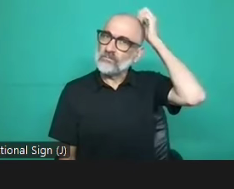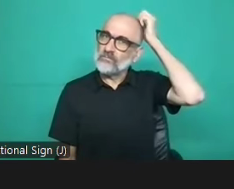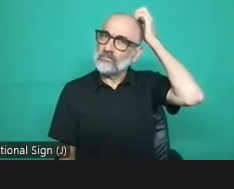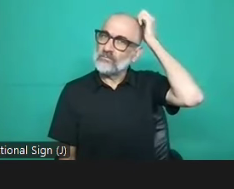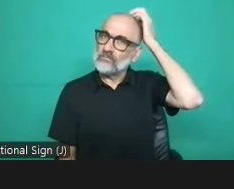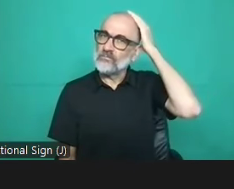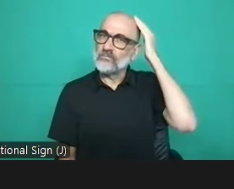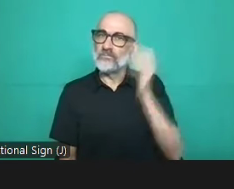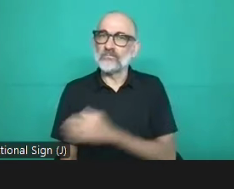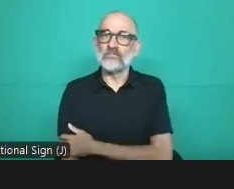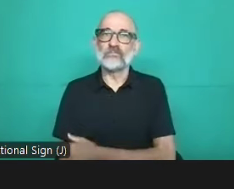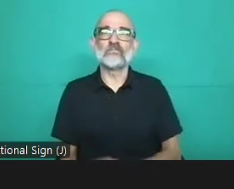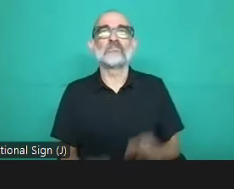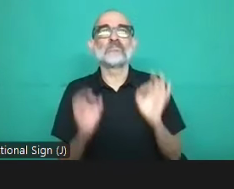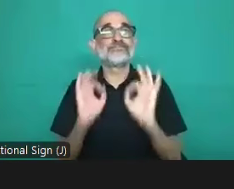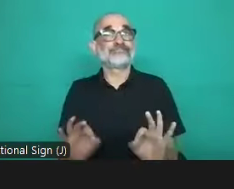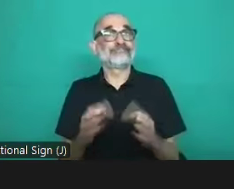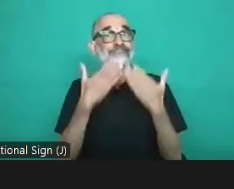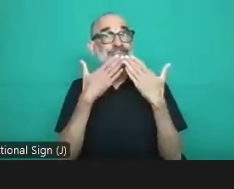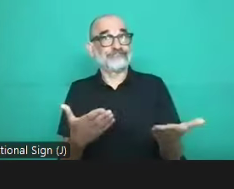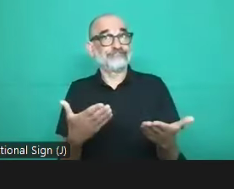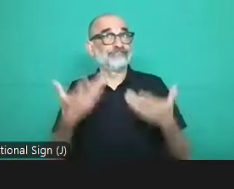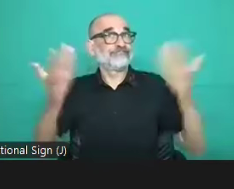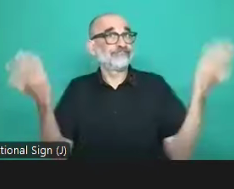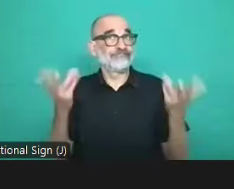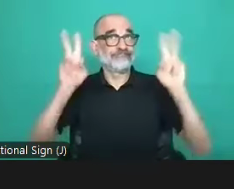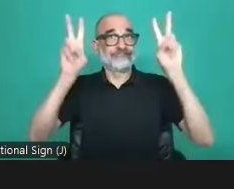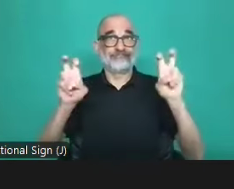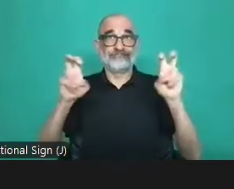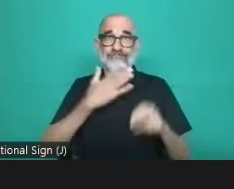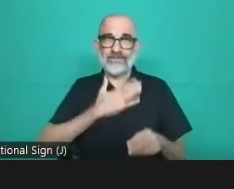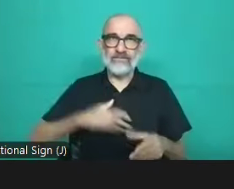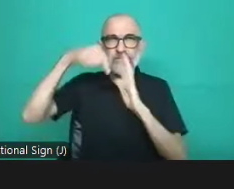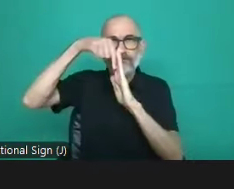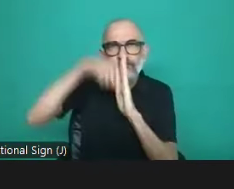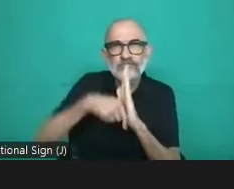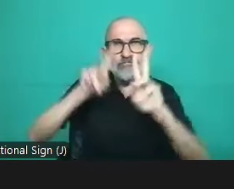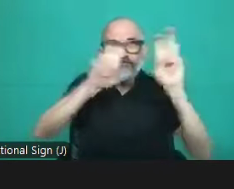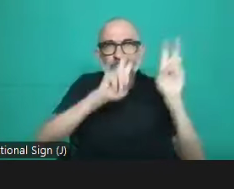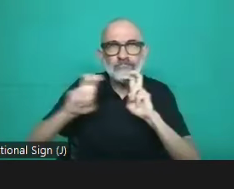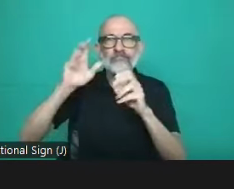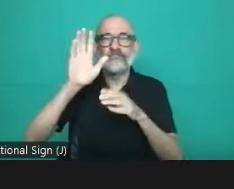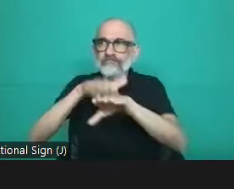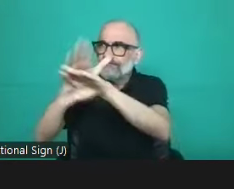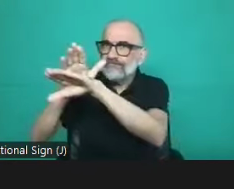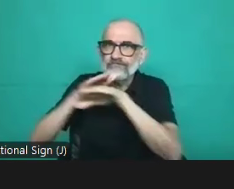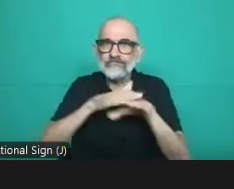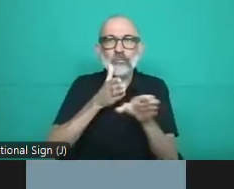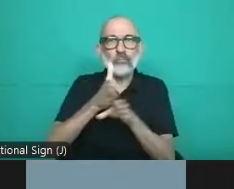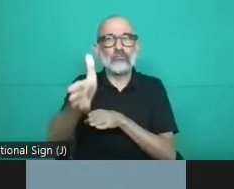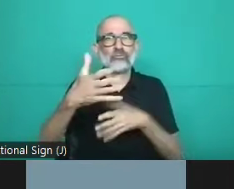Queremos falar também o chamado aos profissionais de saúde sobre processos de atendimento e, especialmente,